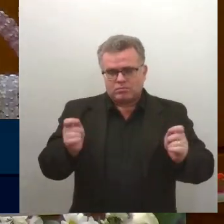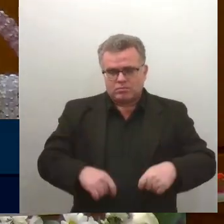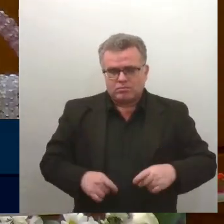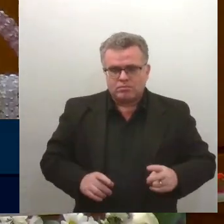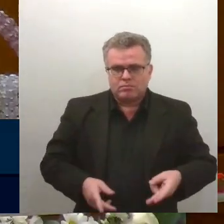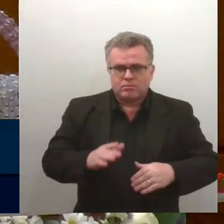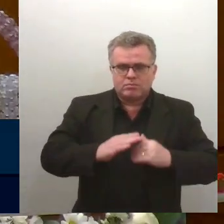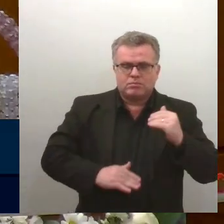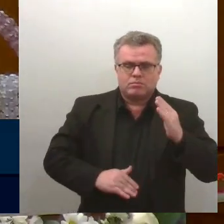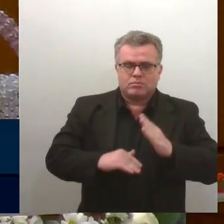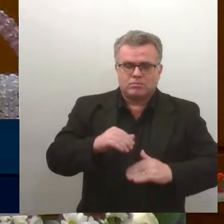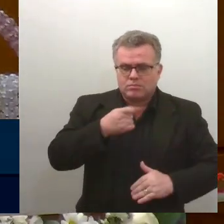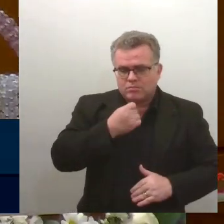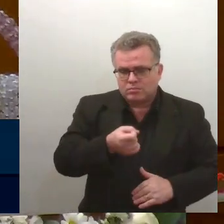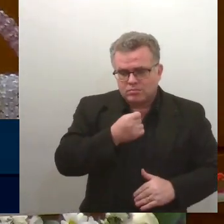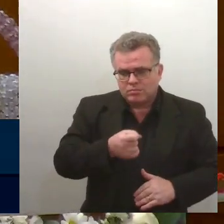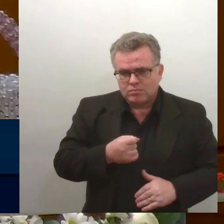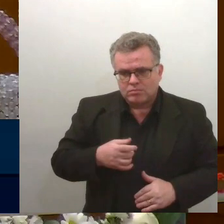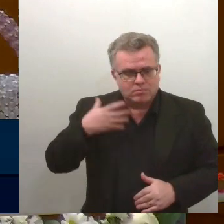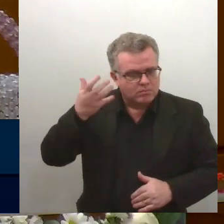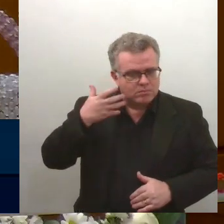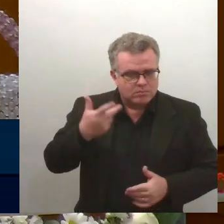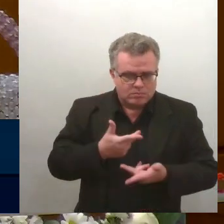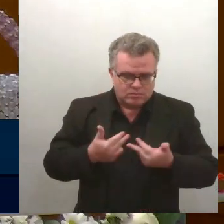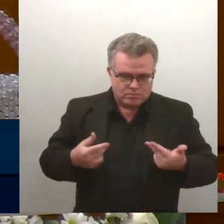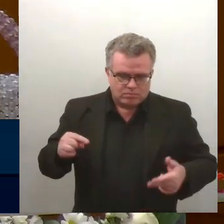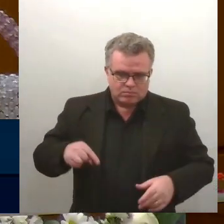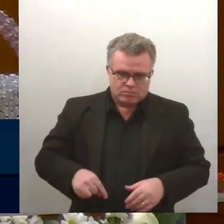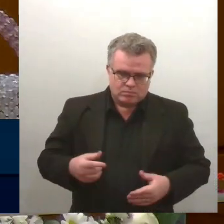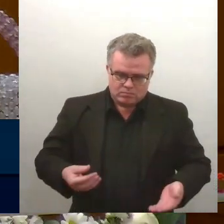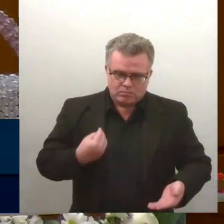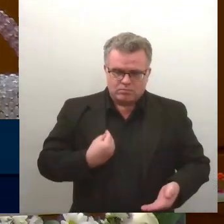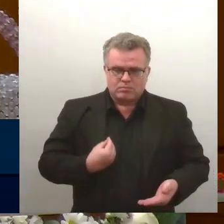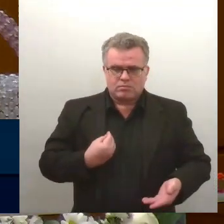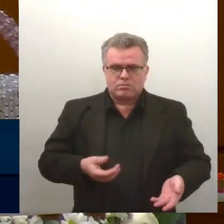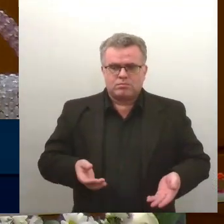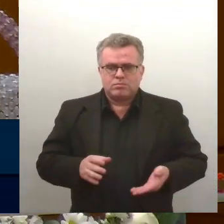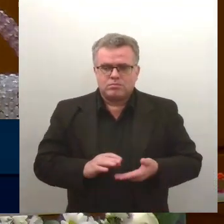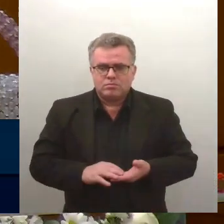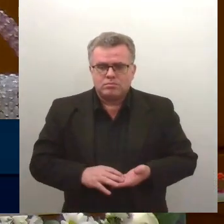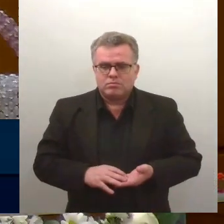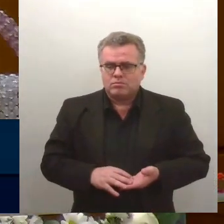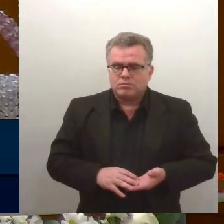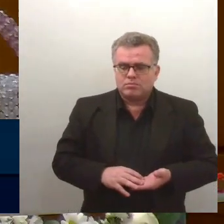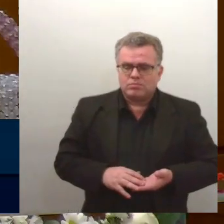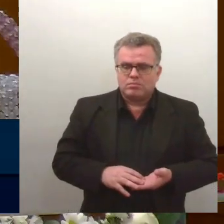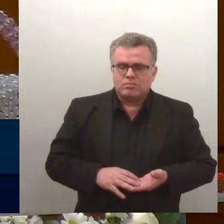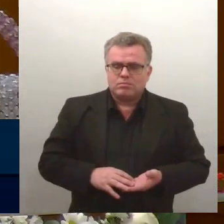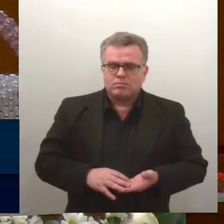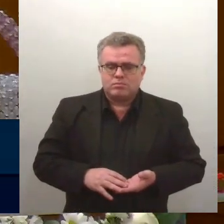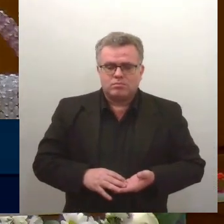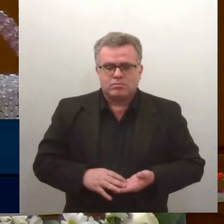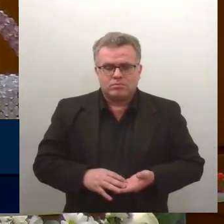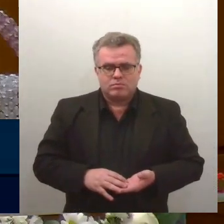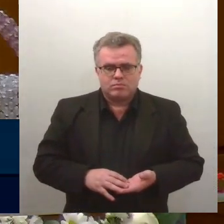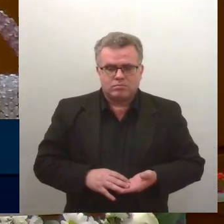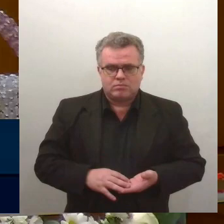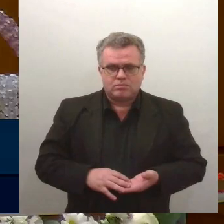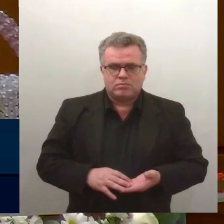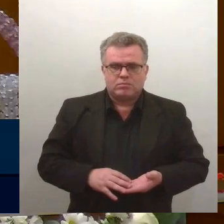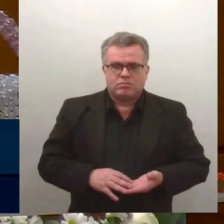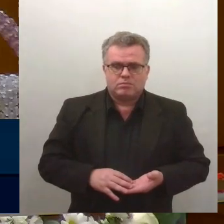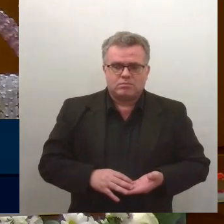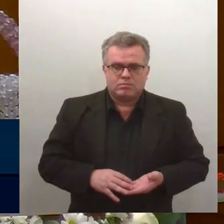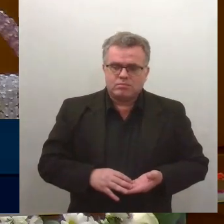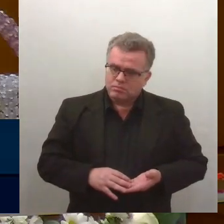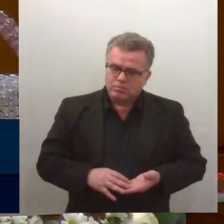de comunicação que estavam aqui presentes. Bom, eu queria de citar, né, a